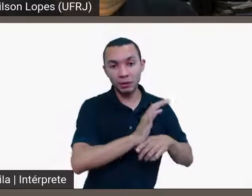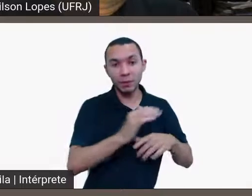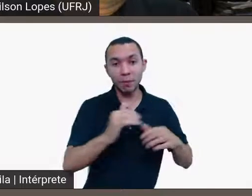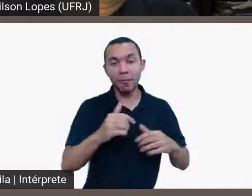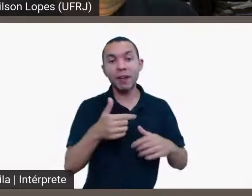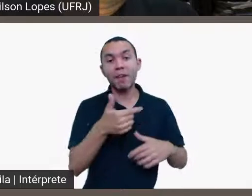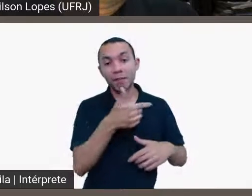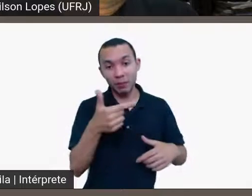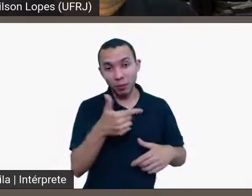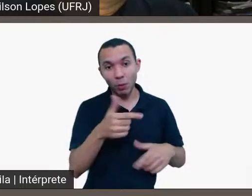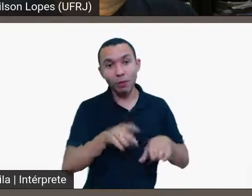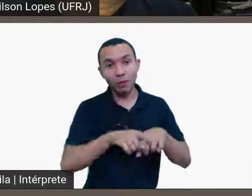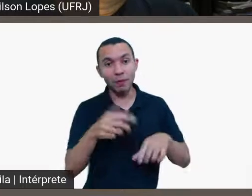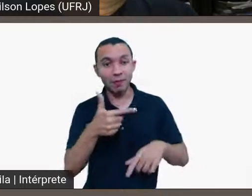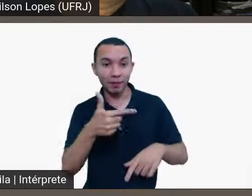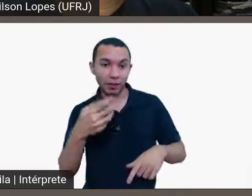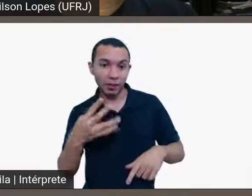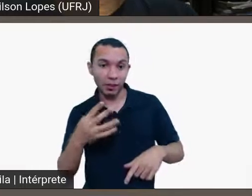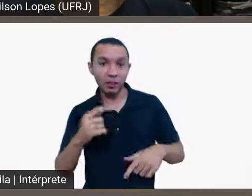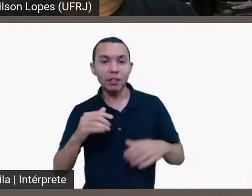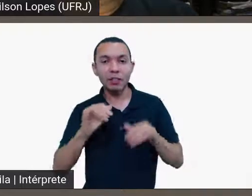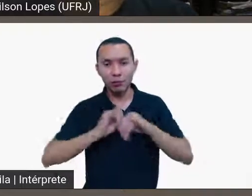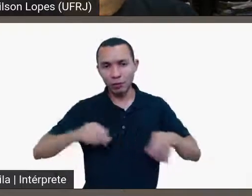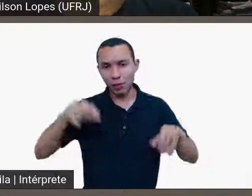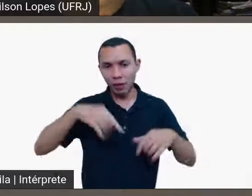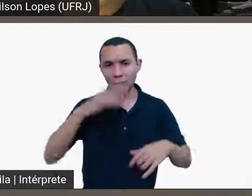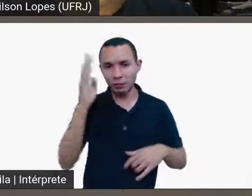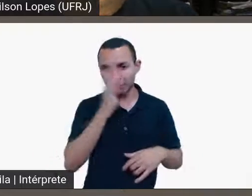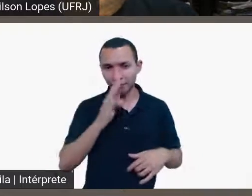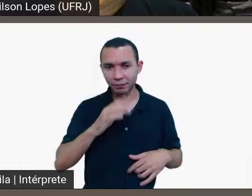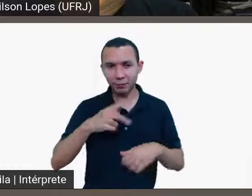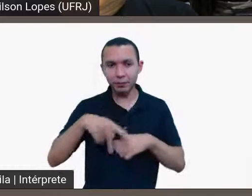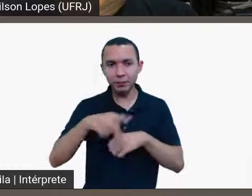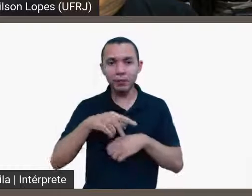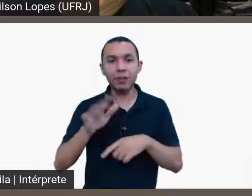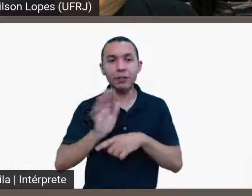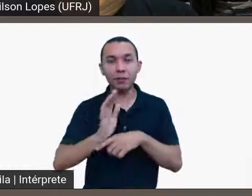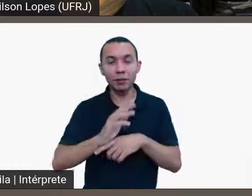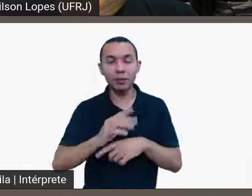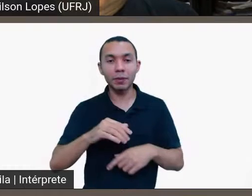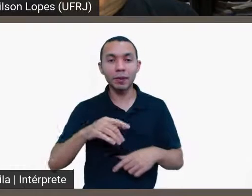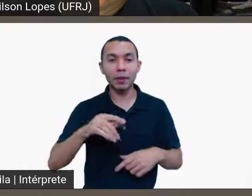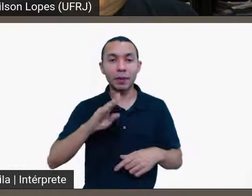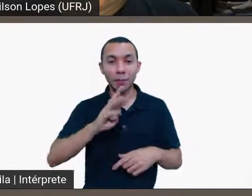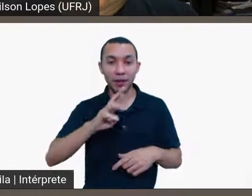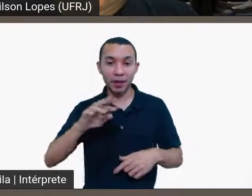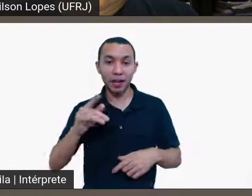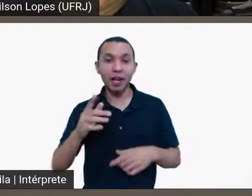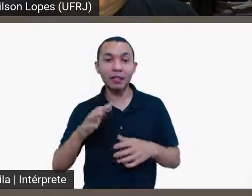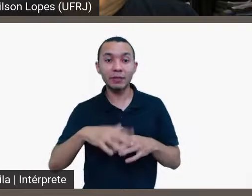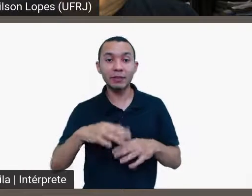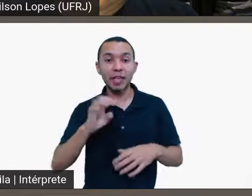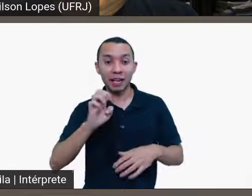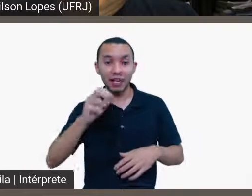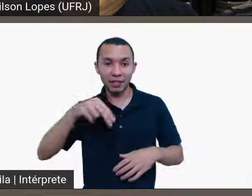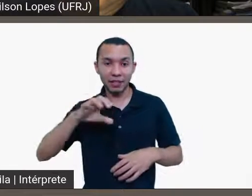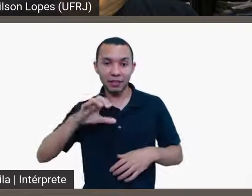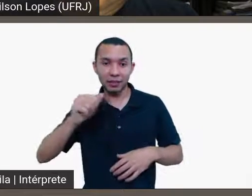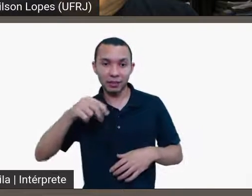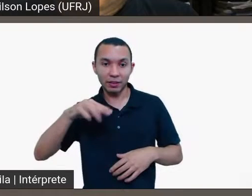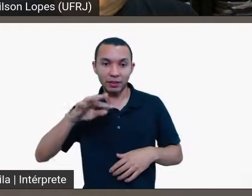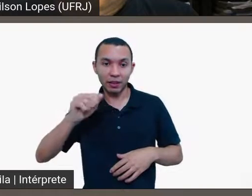para divulgar no país, faz um filme que se chama Terra Encantada, que sobreviveram